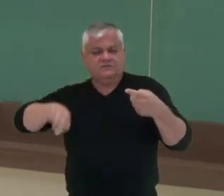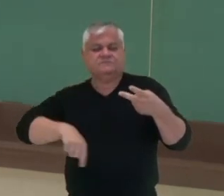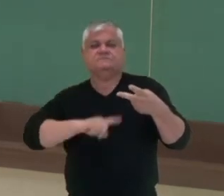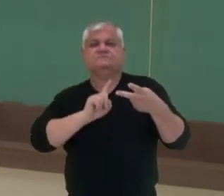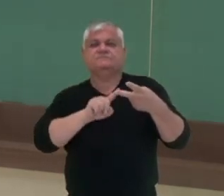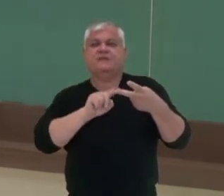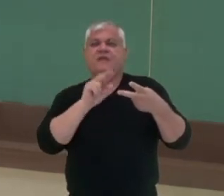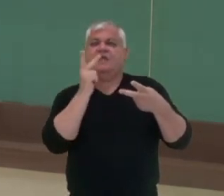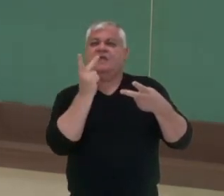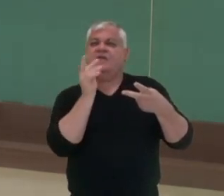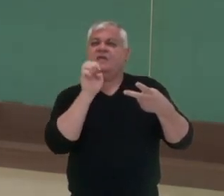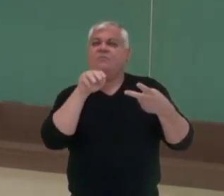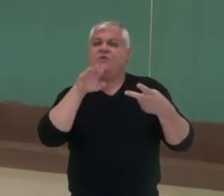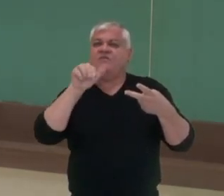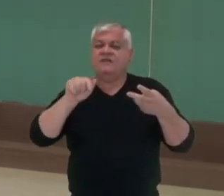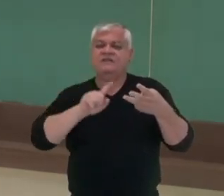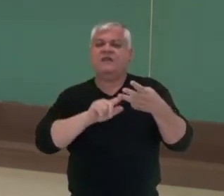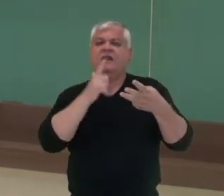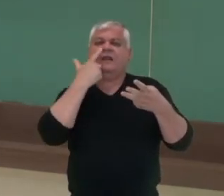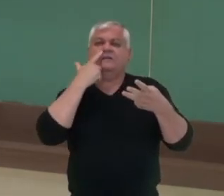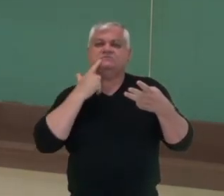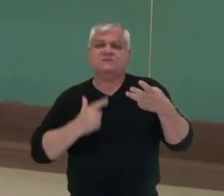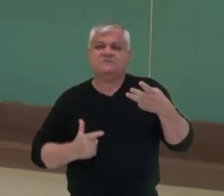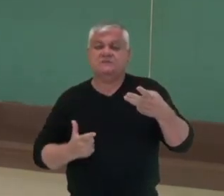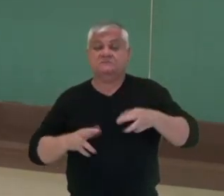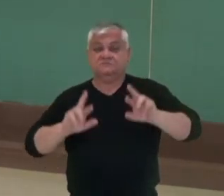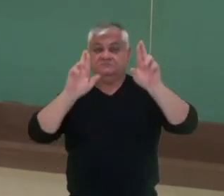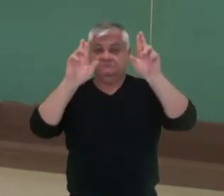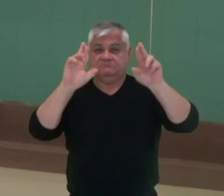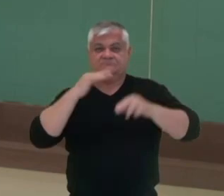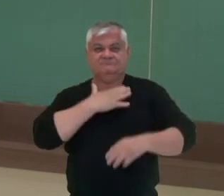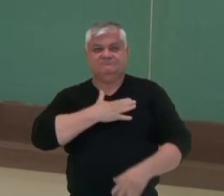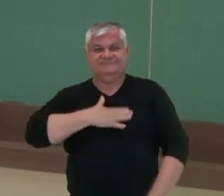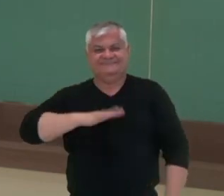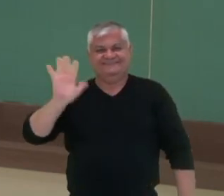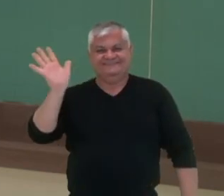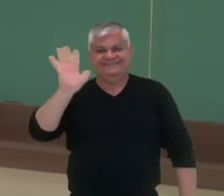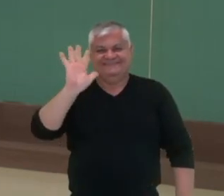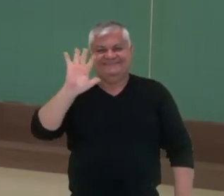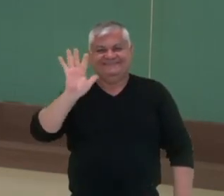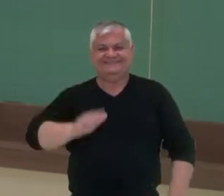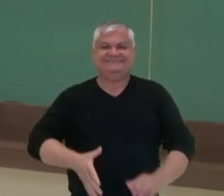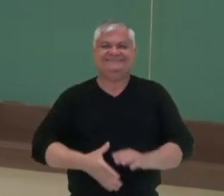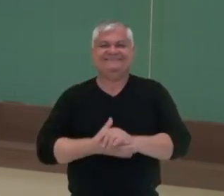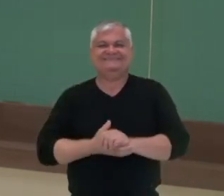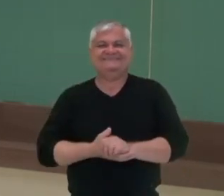sobre hemofilia e sobre a leucemia. Espero que vocês tenham gostado. Até breve!